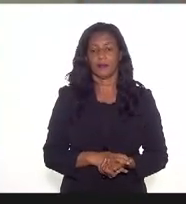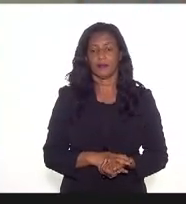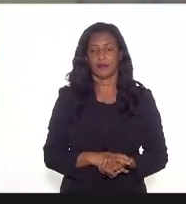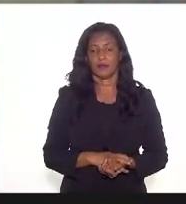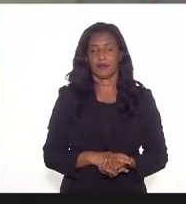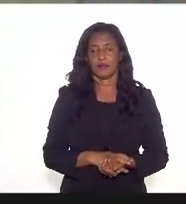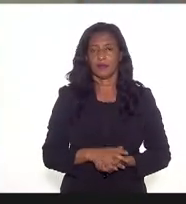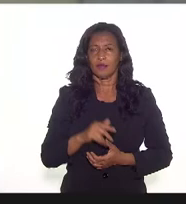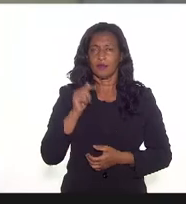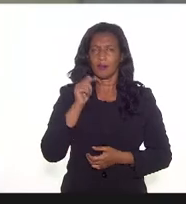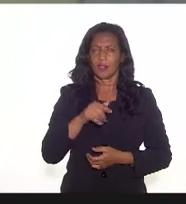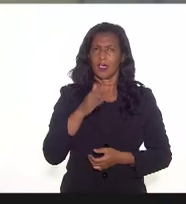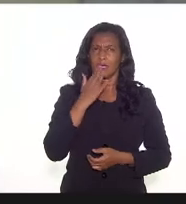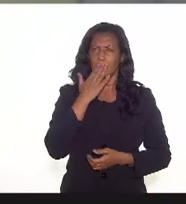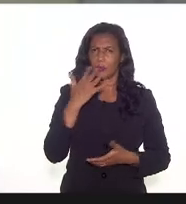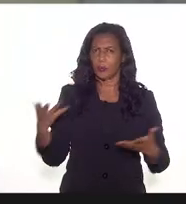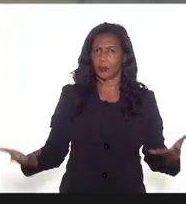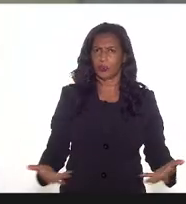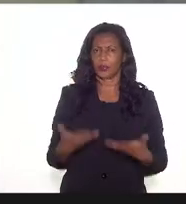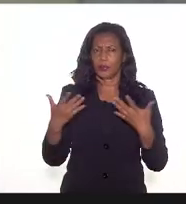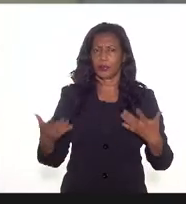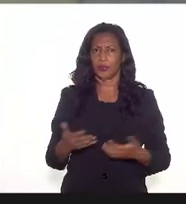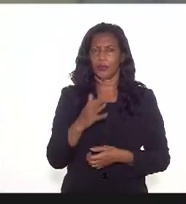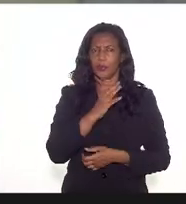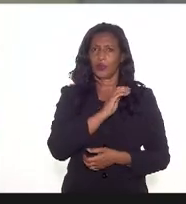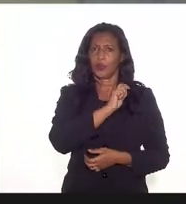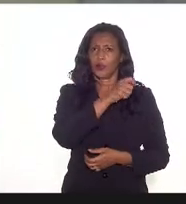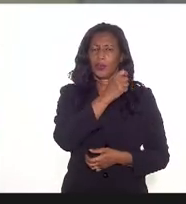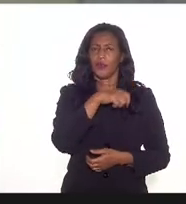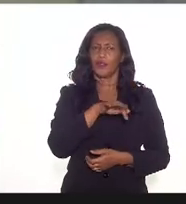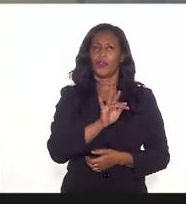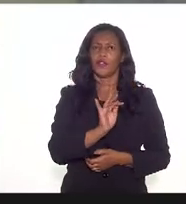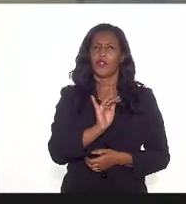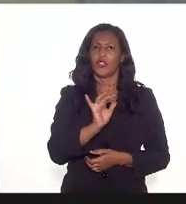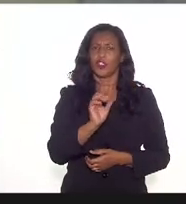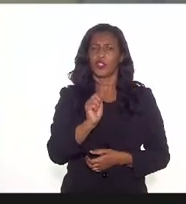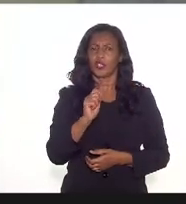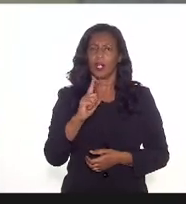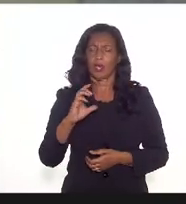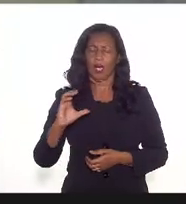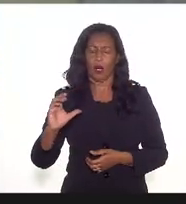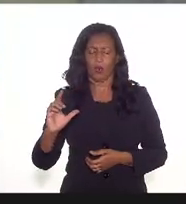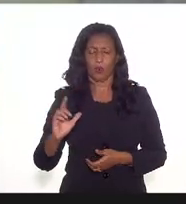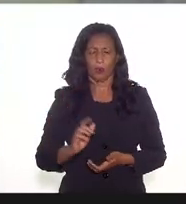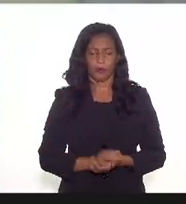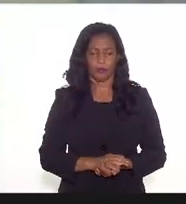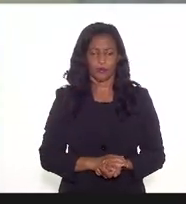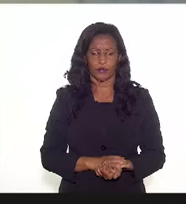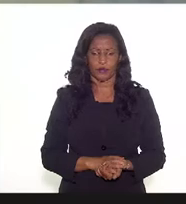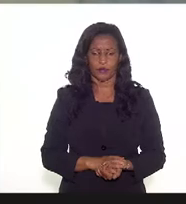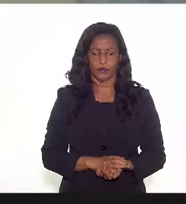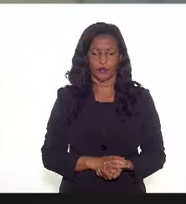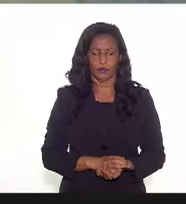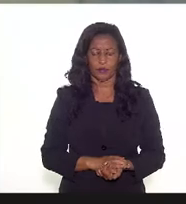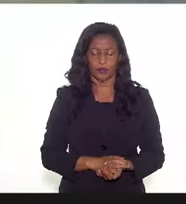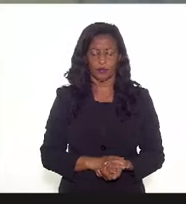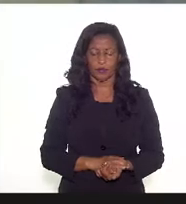desse tipo de incentivo fiscal. Então, quando é que se dá esse momento? E aí, em função